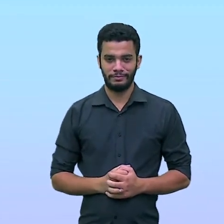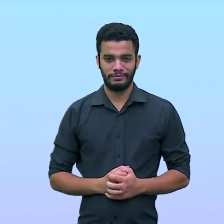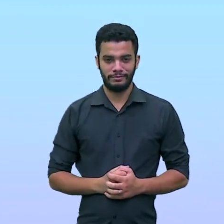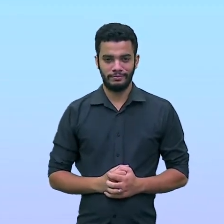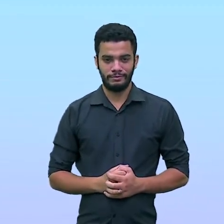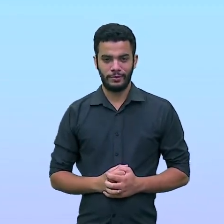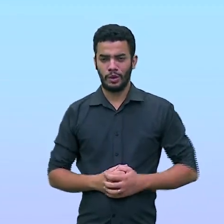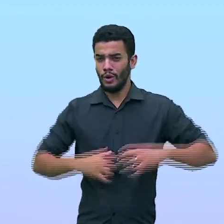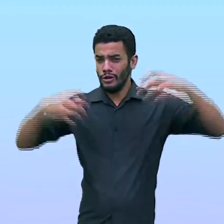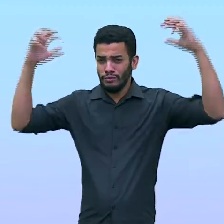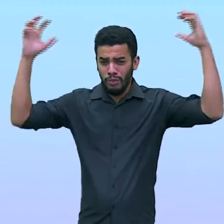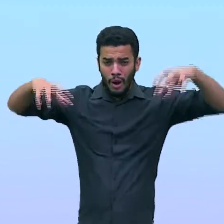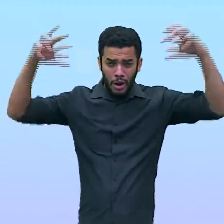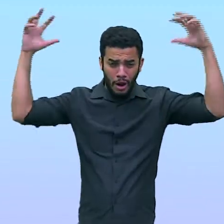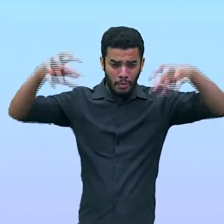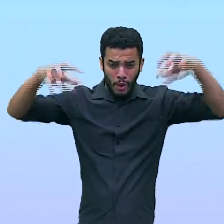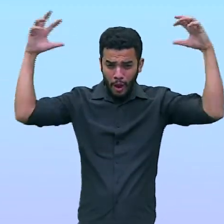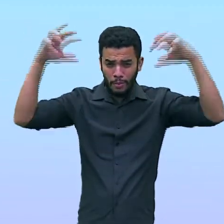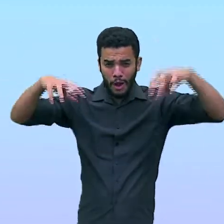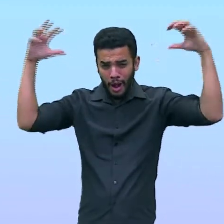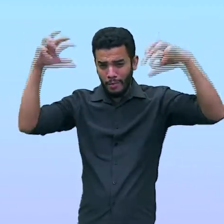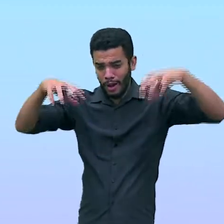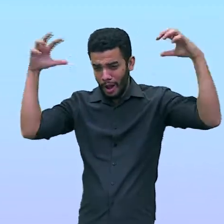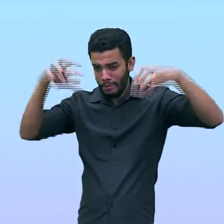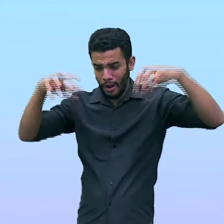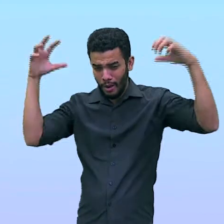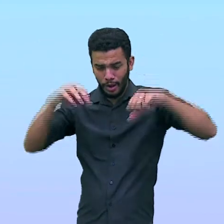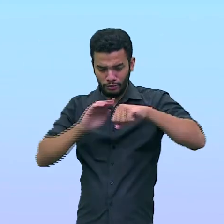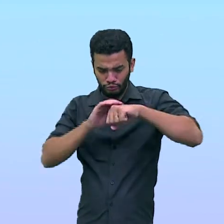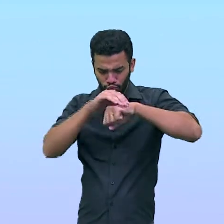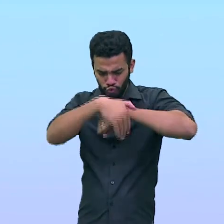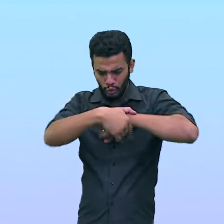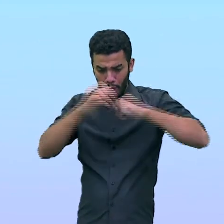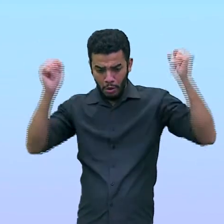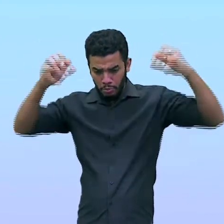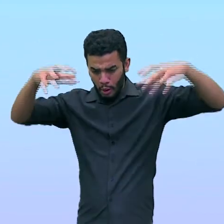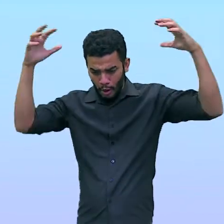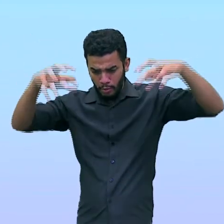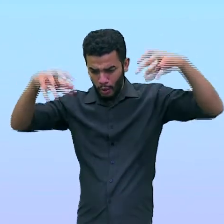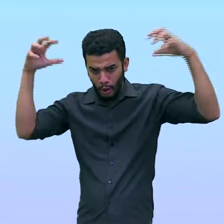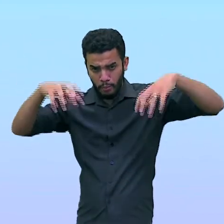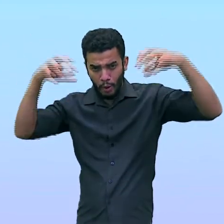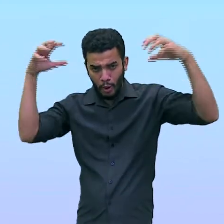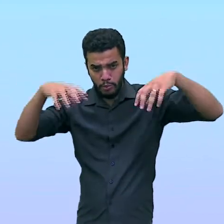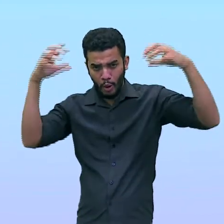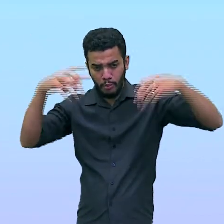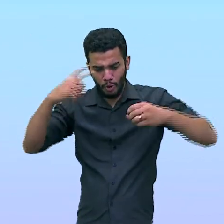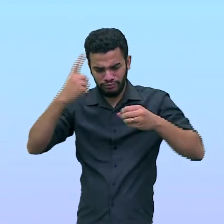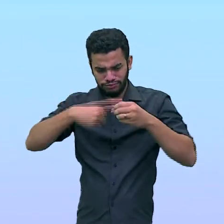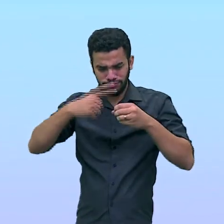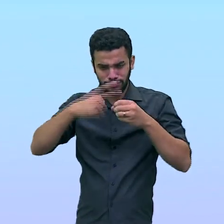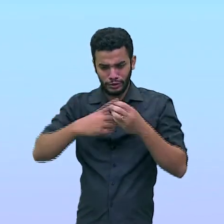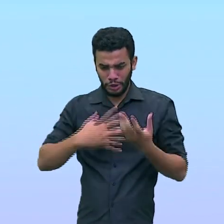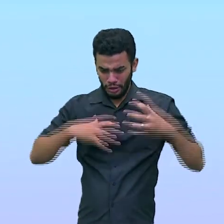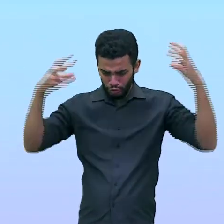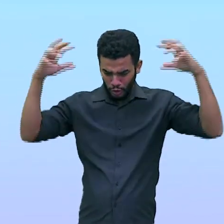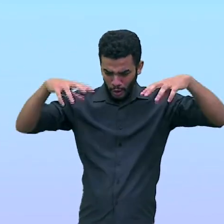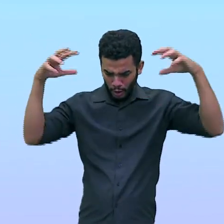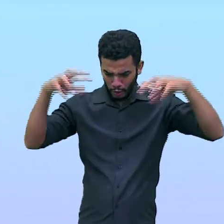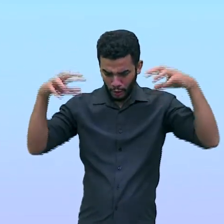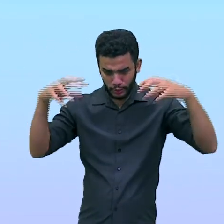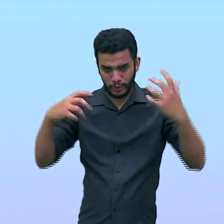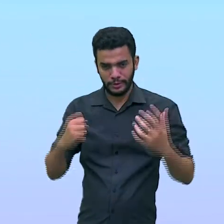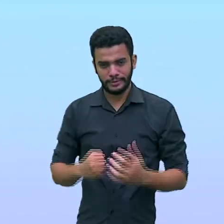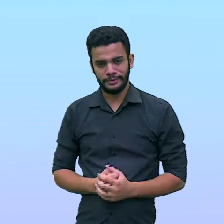Chovia muito durante a noite. Olha aqui. Chovia muito durante a noite na minha cidade. Temos nessa frase o verbo que